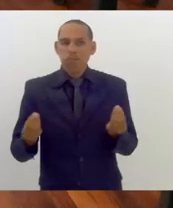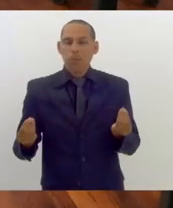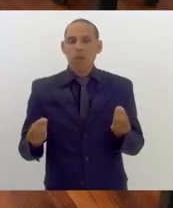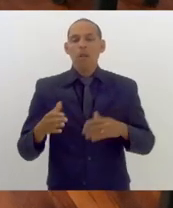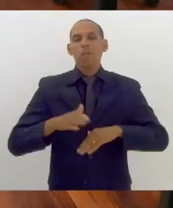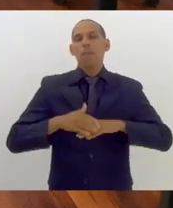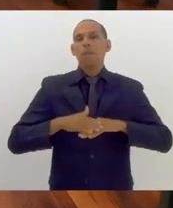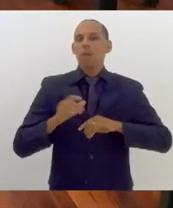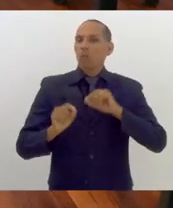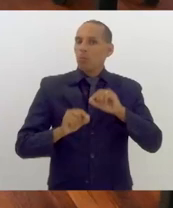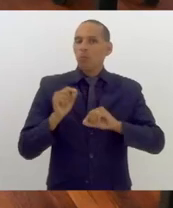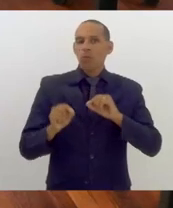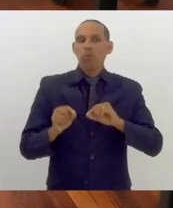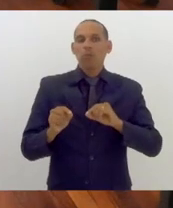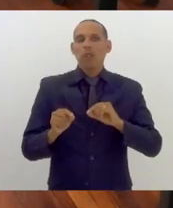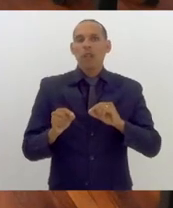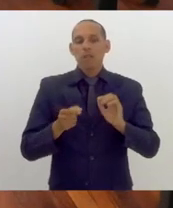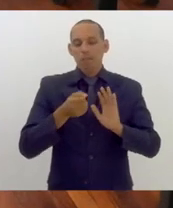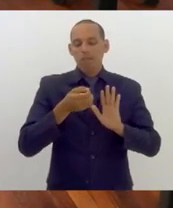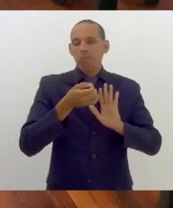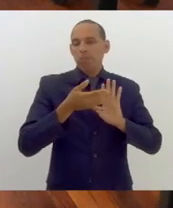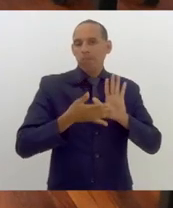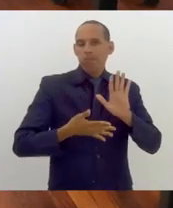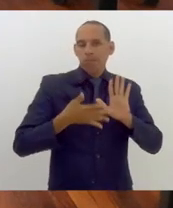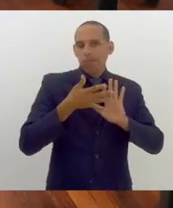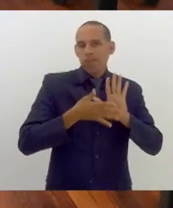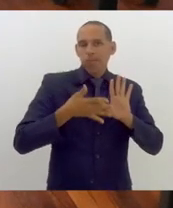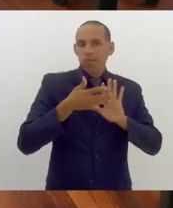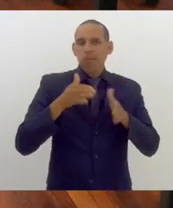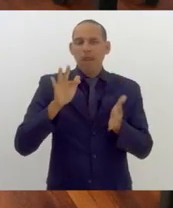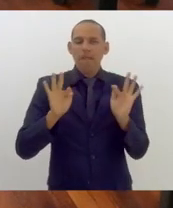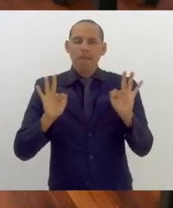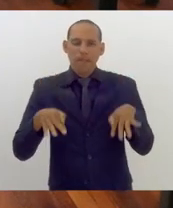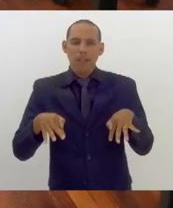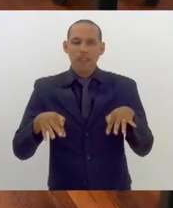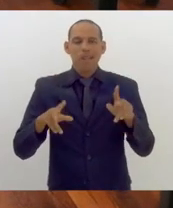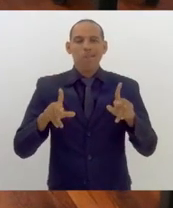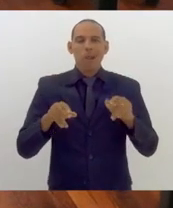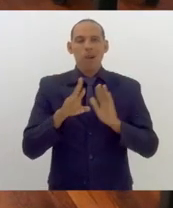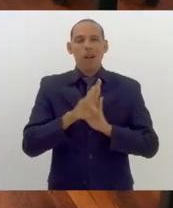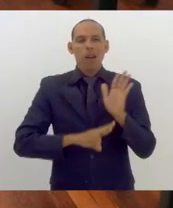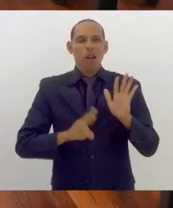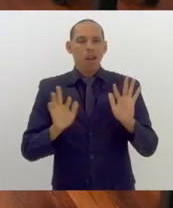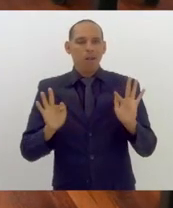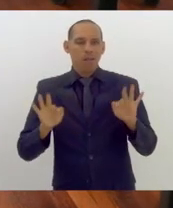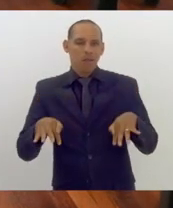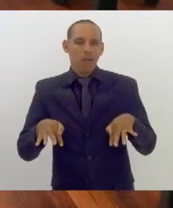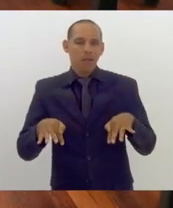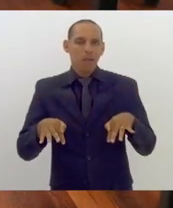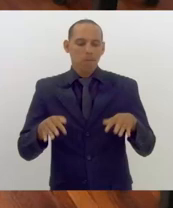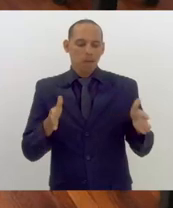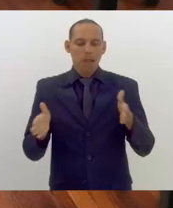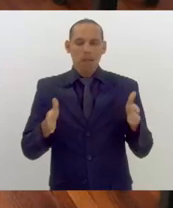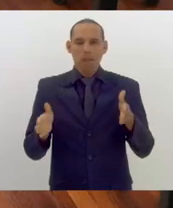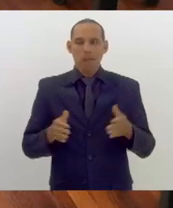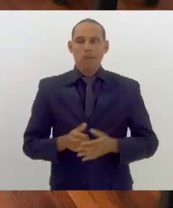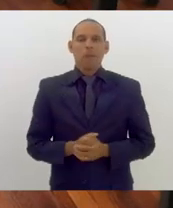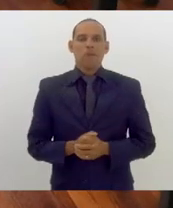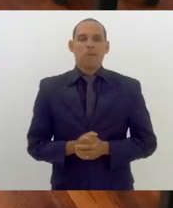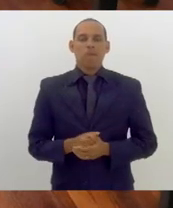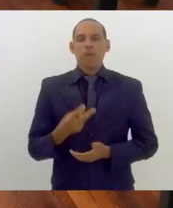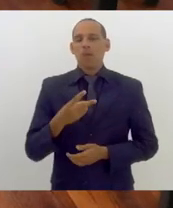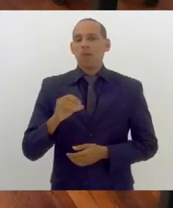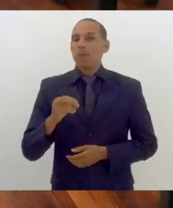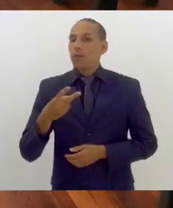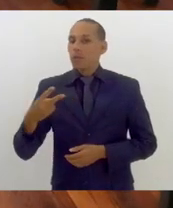o roteiro final né como se fosse um relatório final da do ano do período agora de